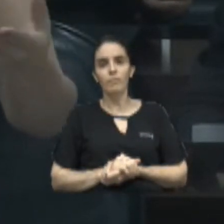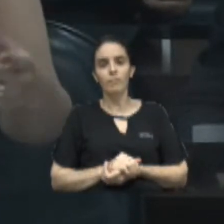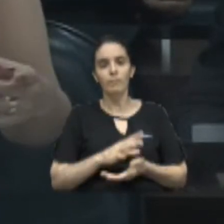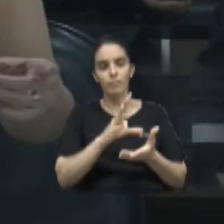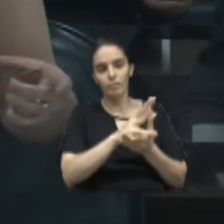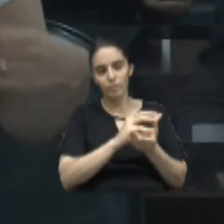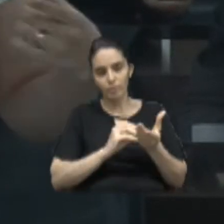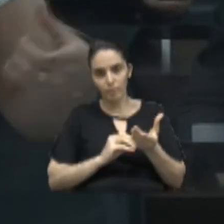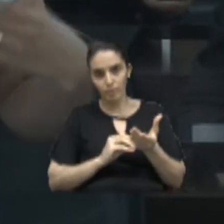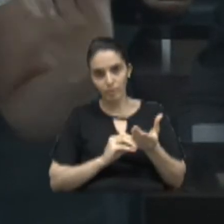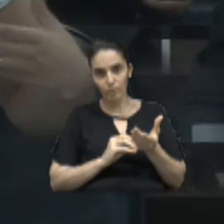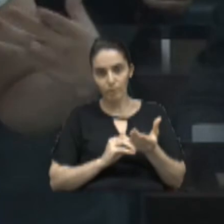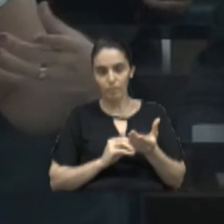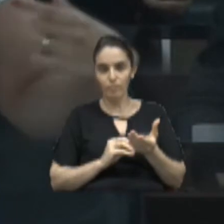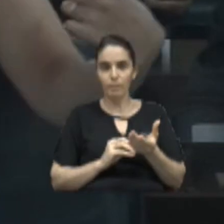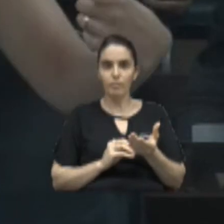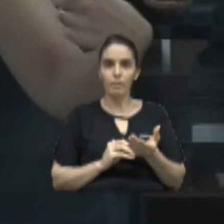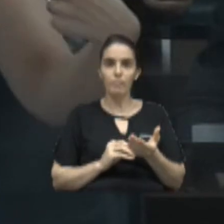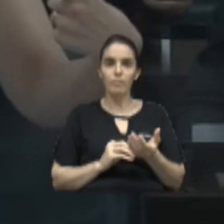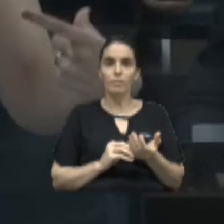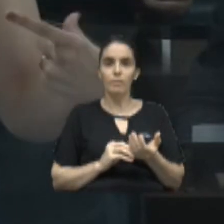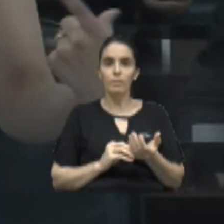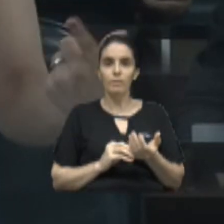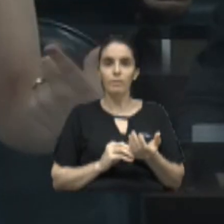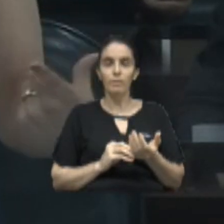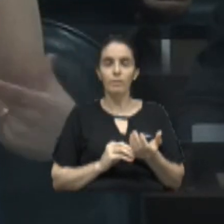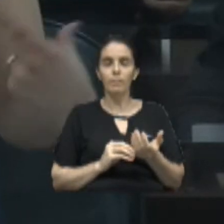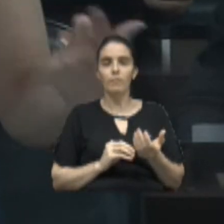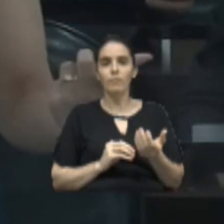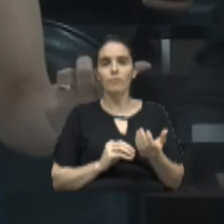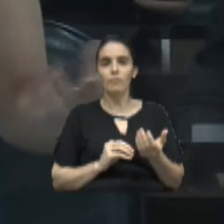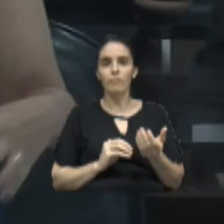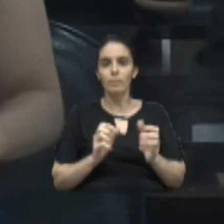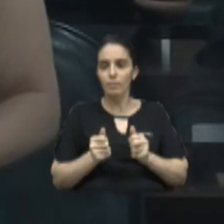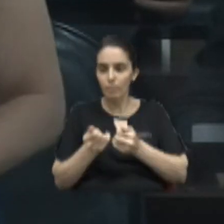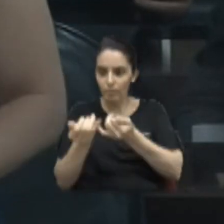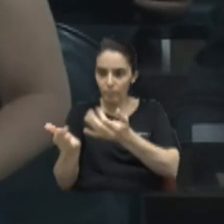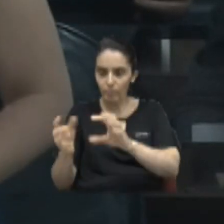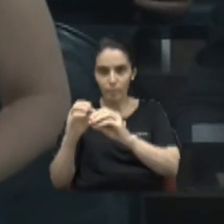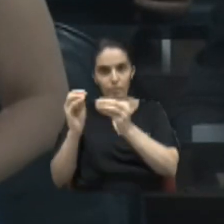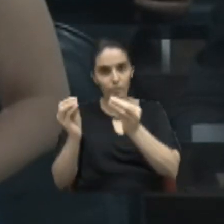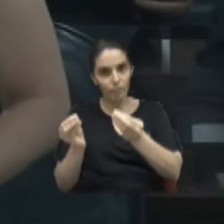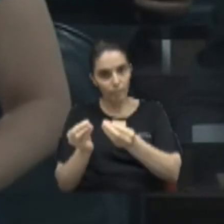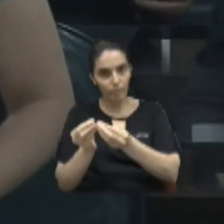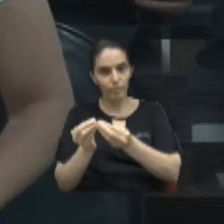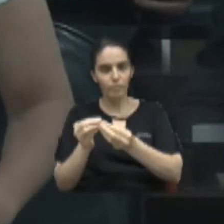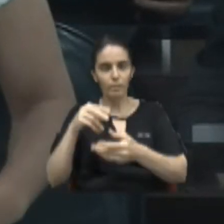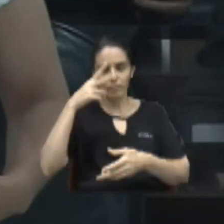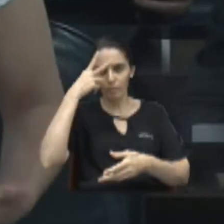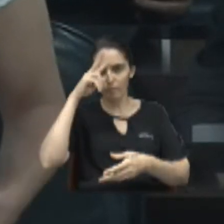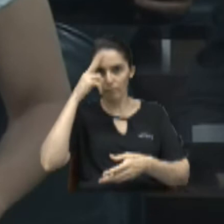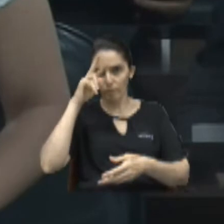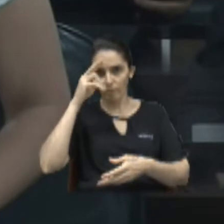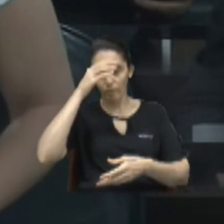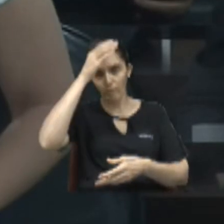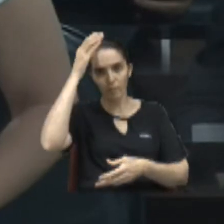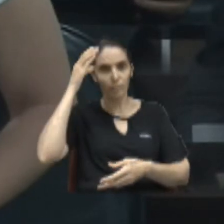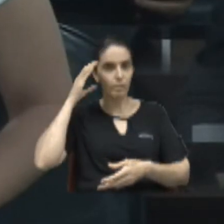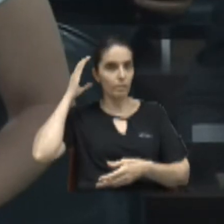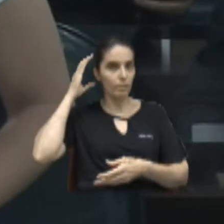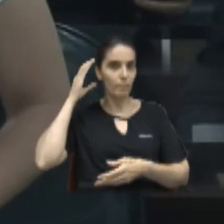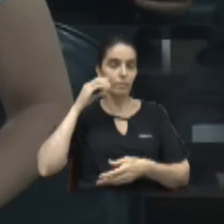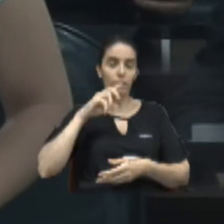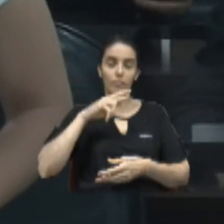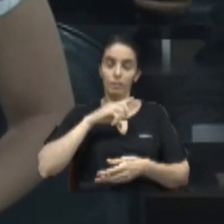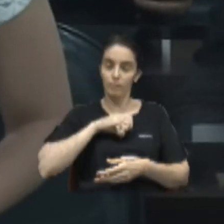e até fazia para as pessoas mais chegadas uma cópia do DVD para presentear. E é uma lembrança que eu tenho carinhosa do senhor